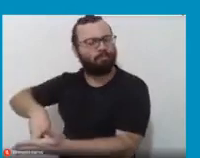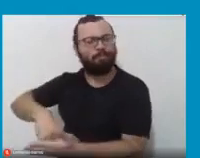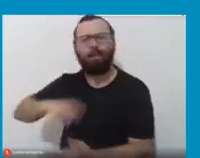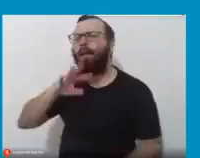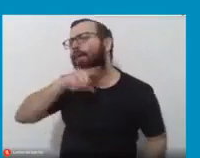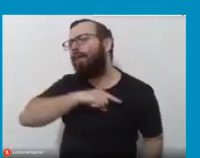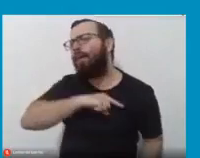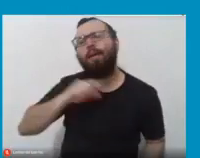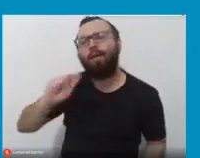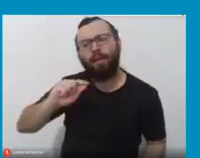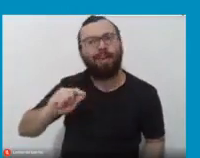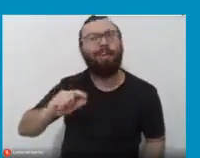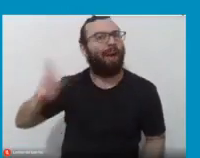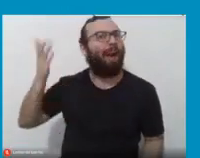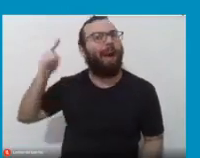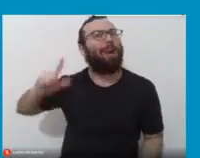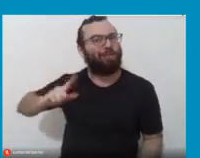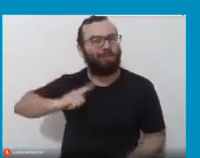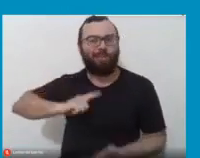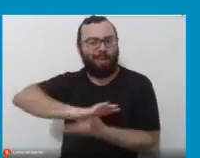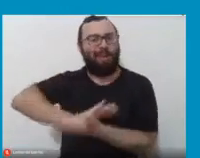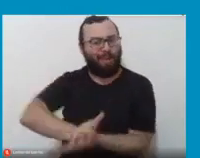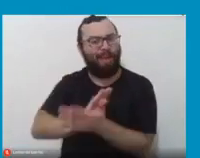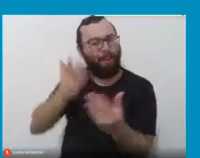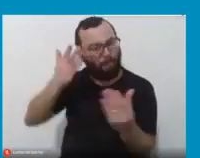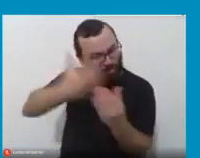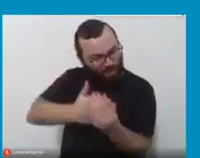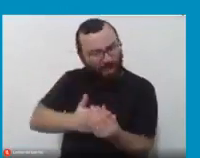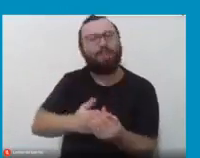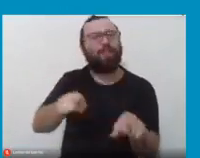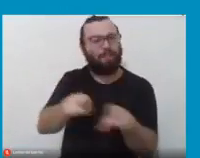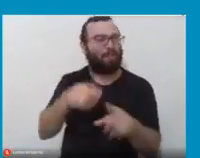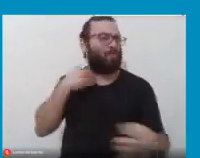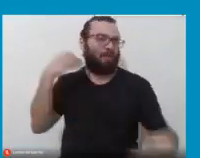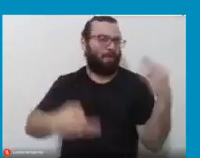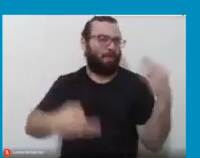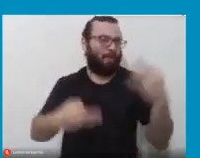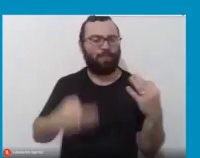tinha discriminação racial nesses processos, nesses julgamentos, tá,